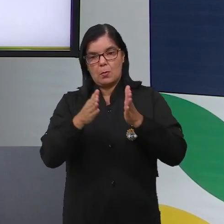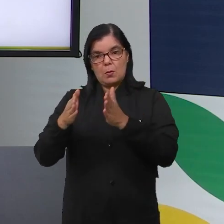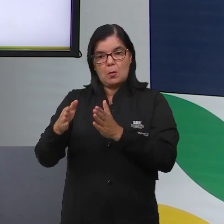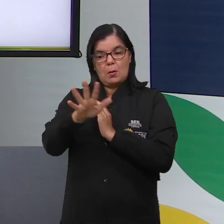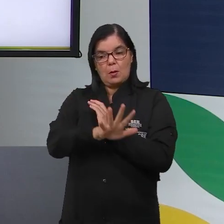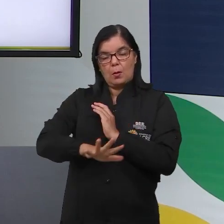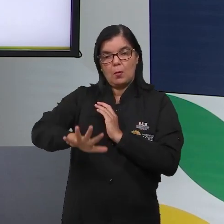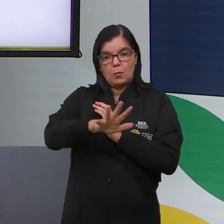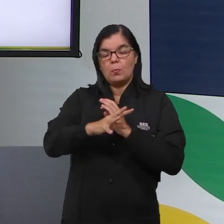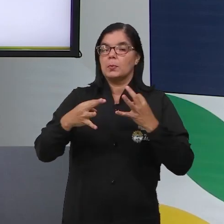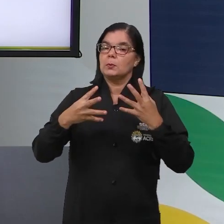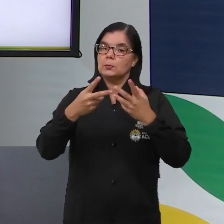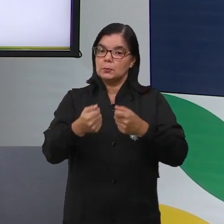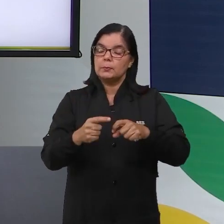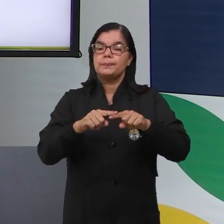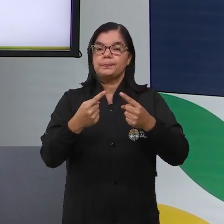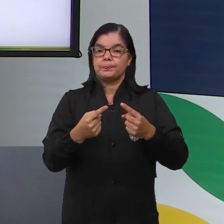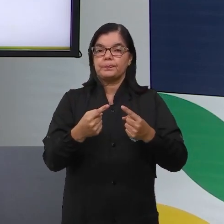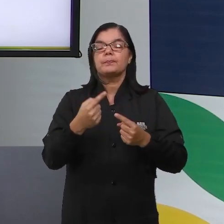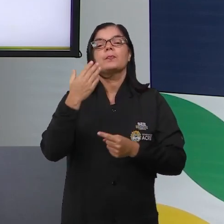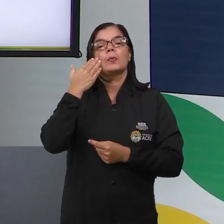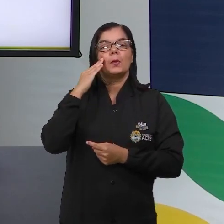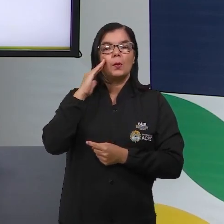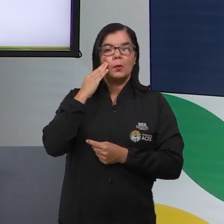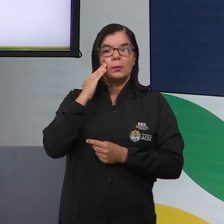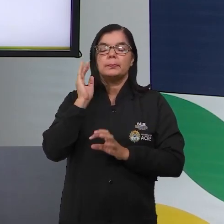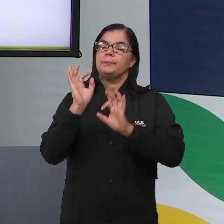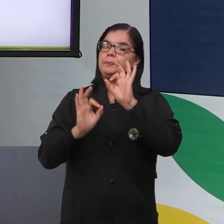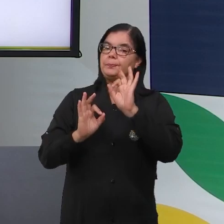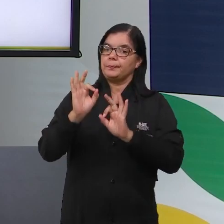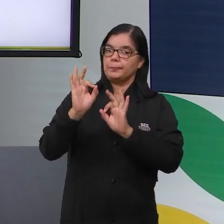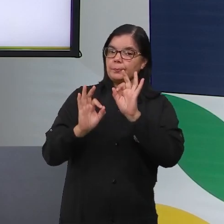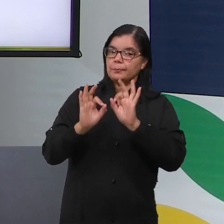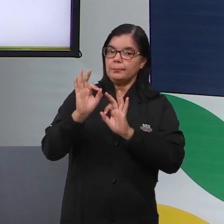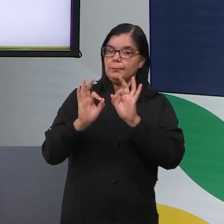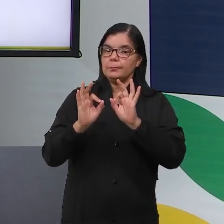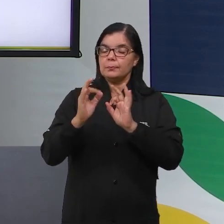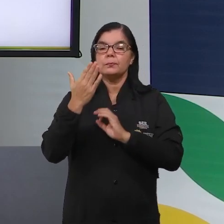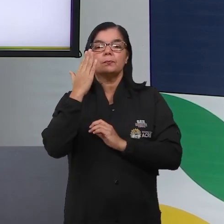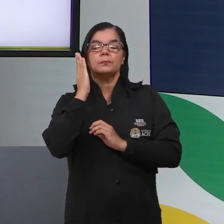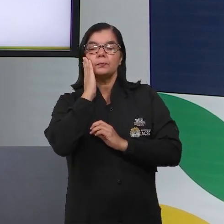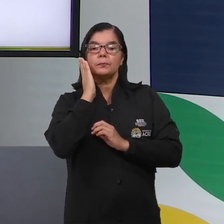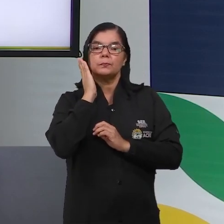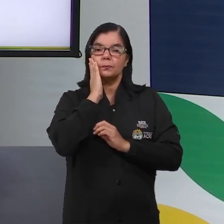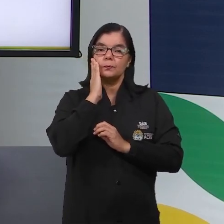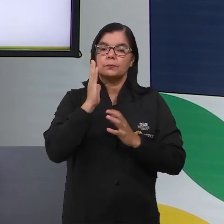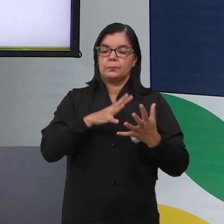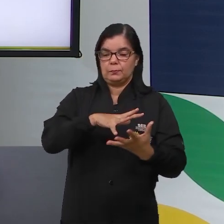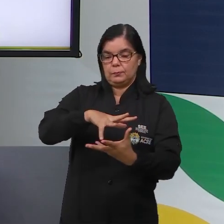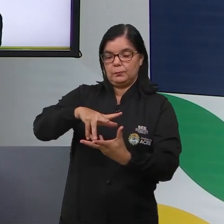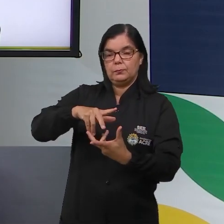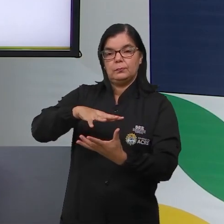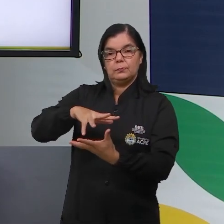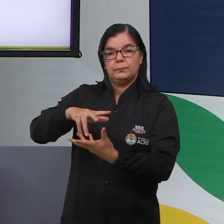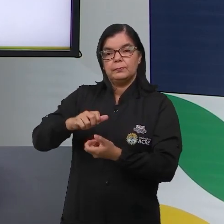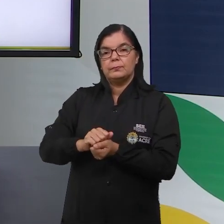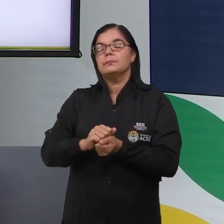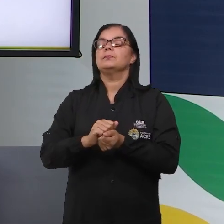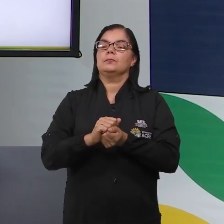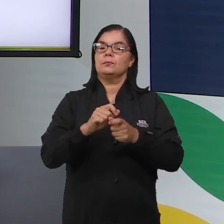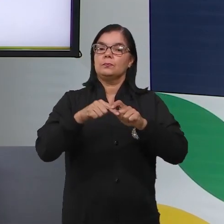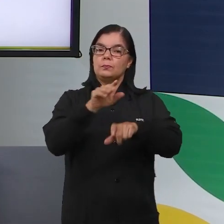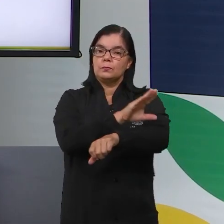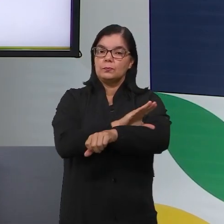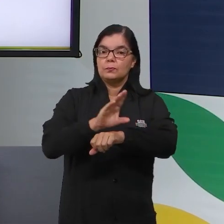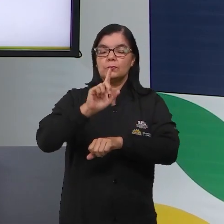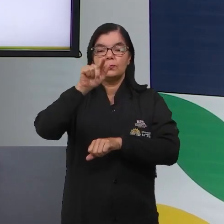é universal, é para todos. Então é nessa concepção, nessa construção, nesse entendimento da globalização e da absorção de culturas